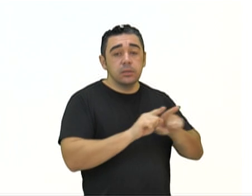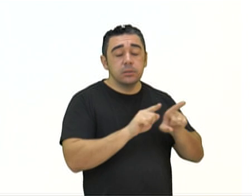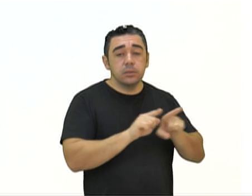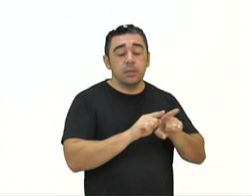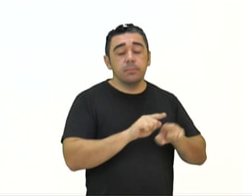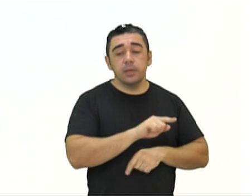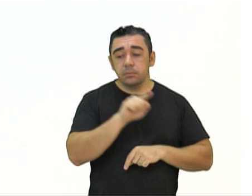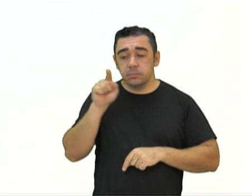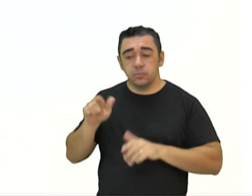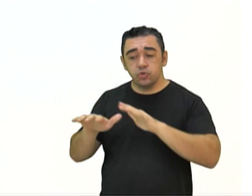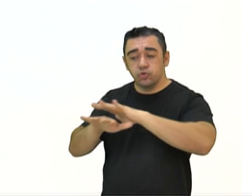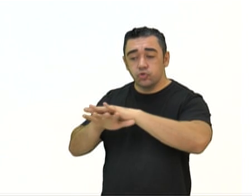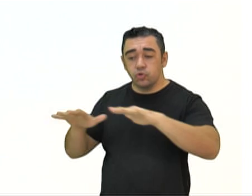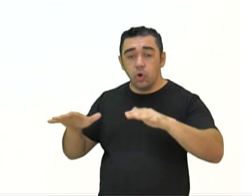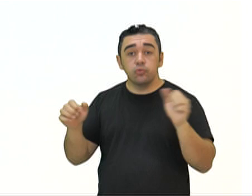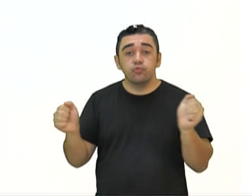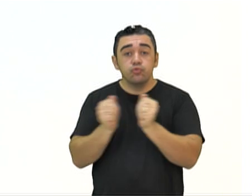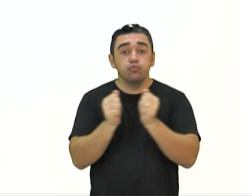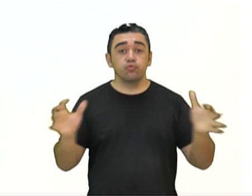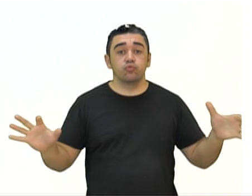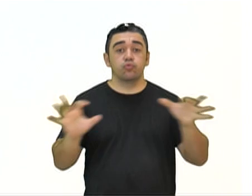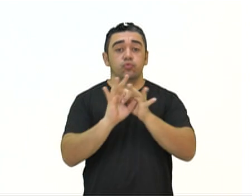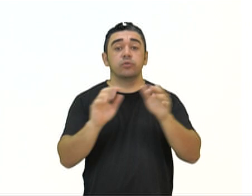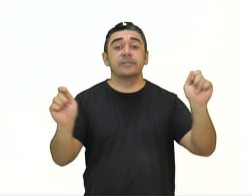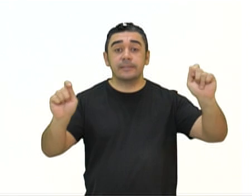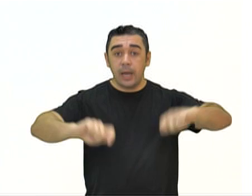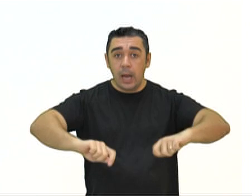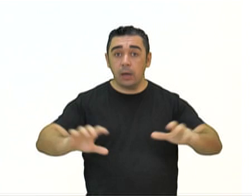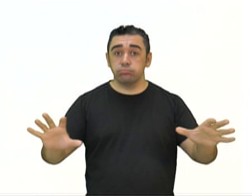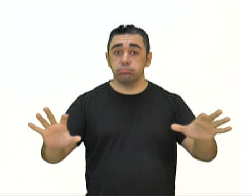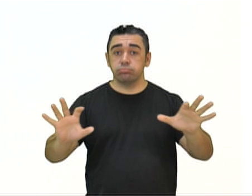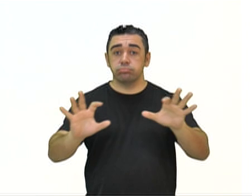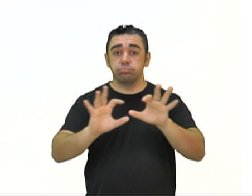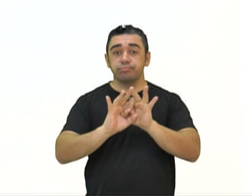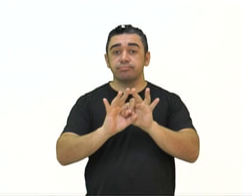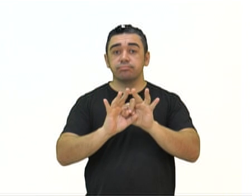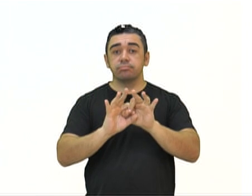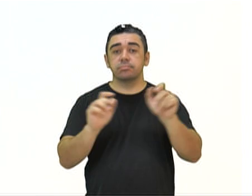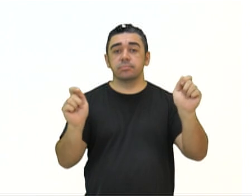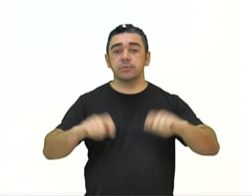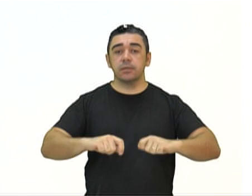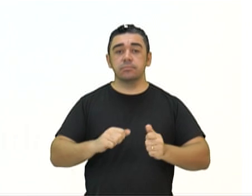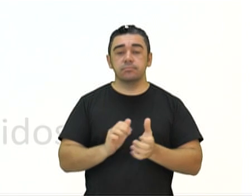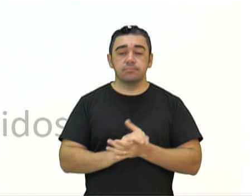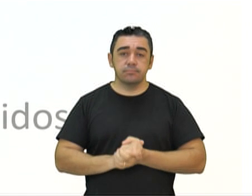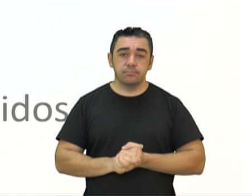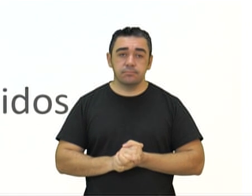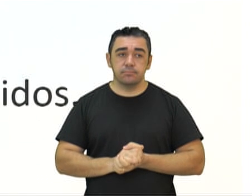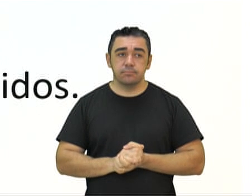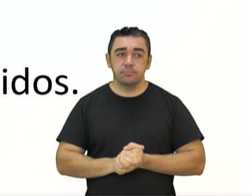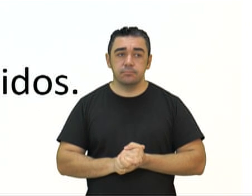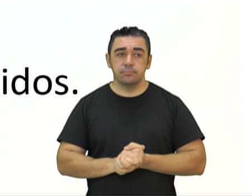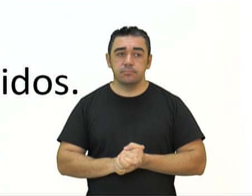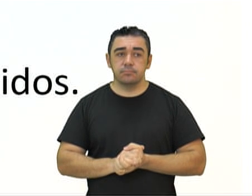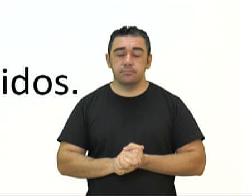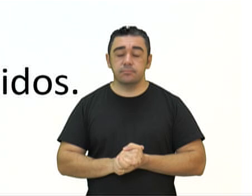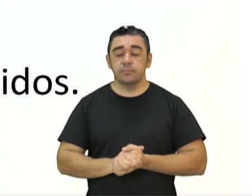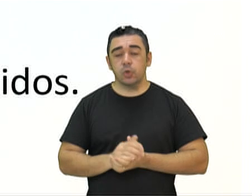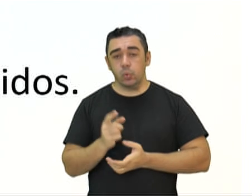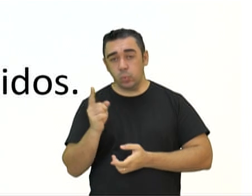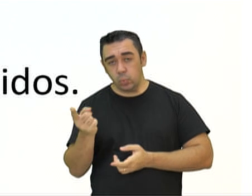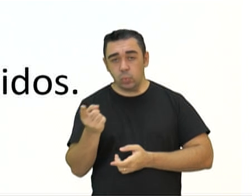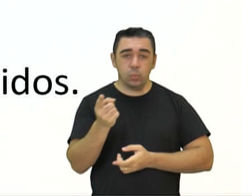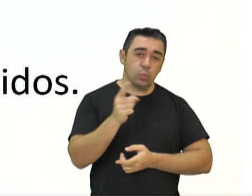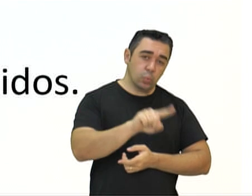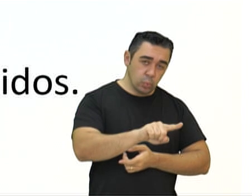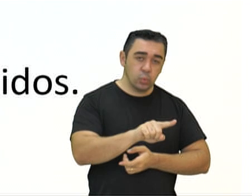solo juntos. Então, as duas modalidades podem ser trabalhadas juntas. E tanto um